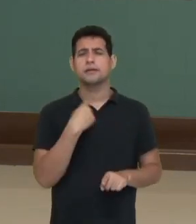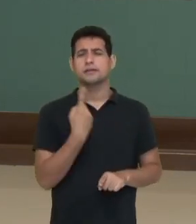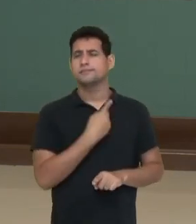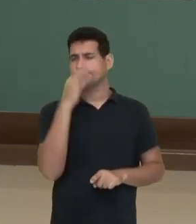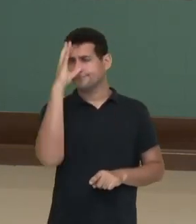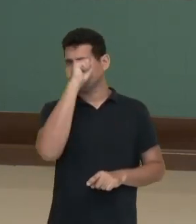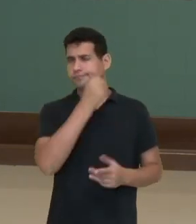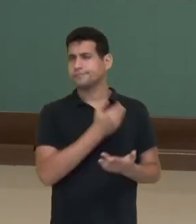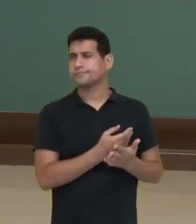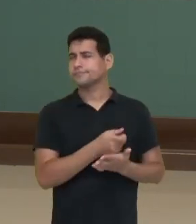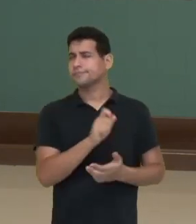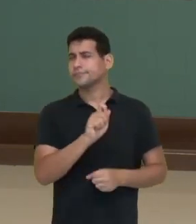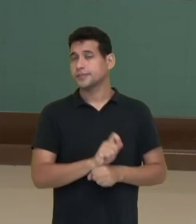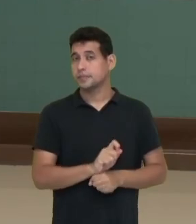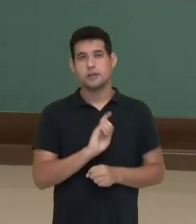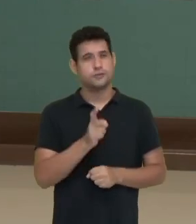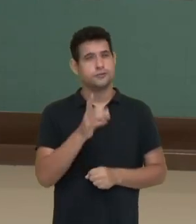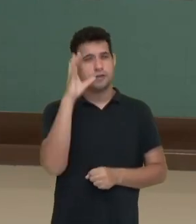nessa aula?